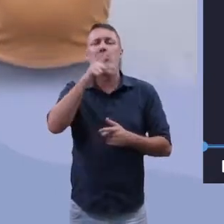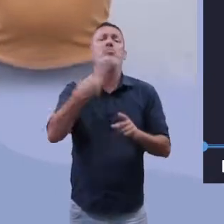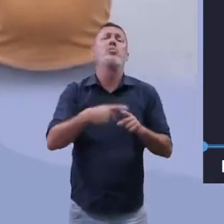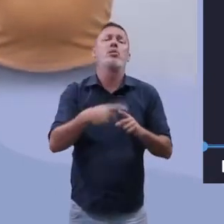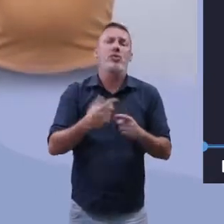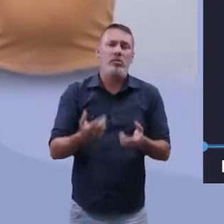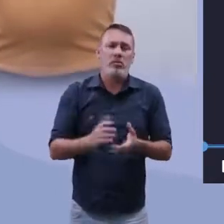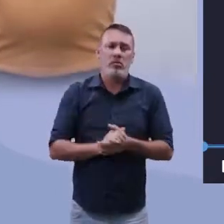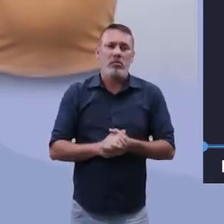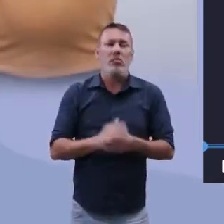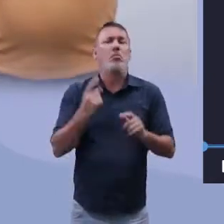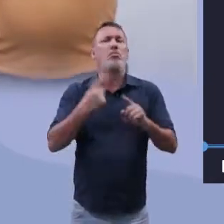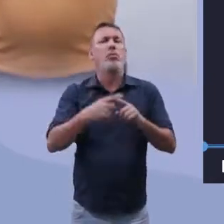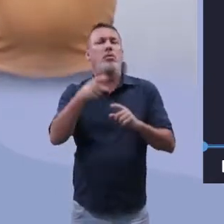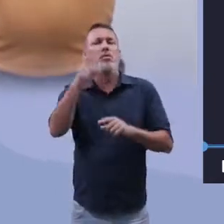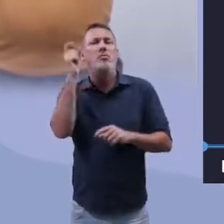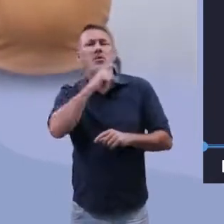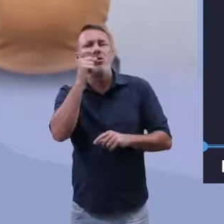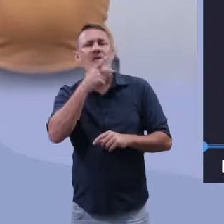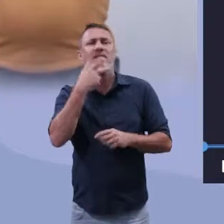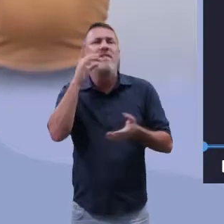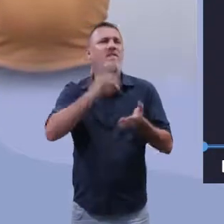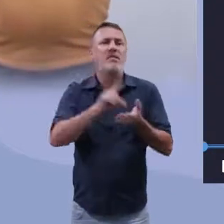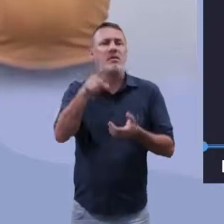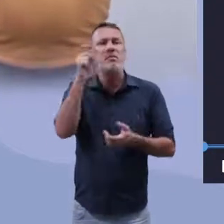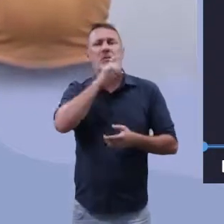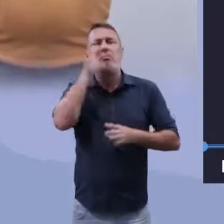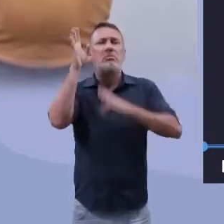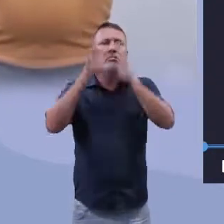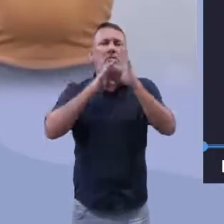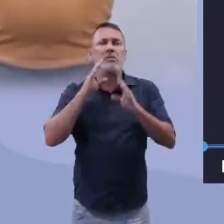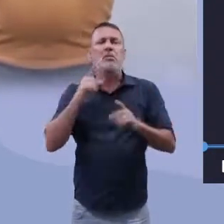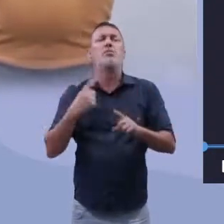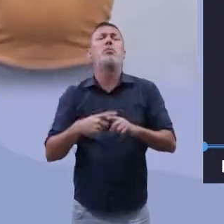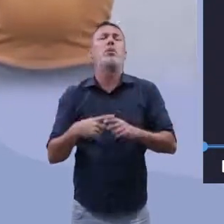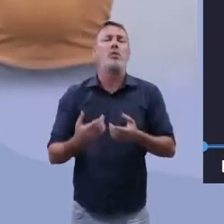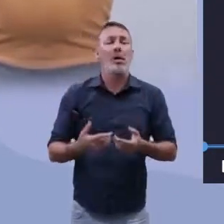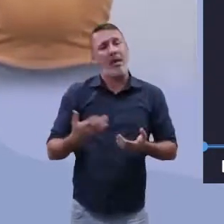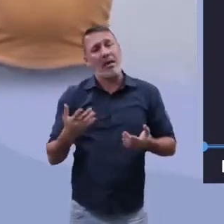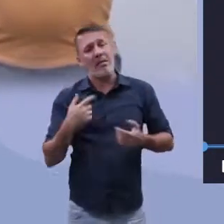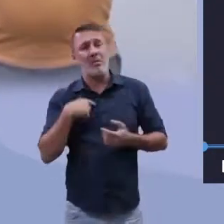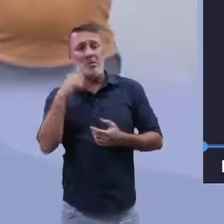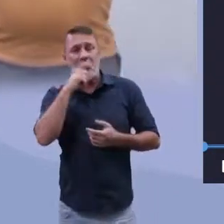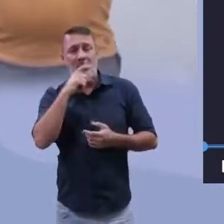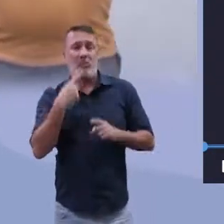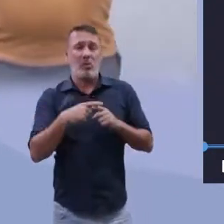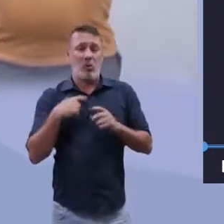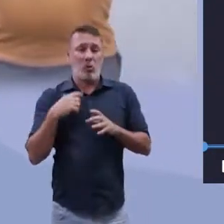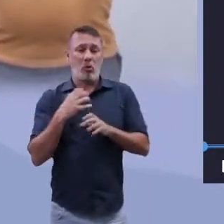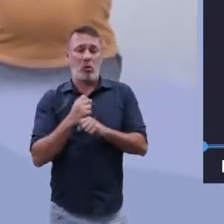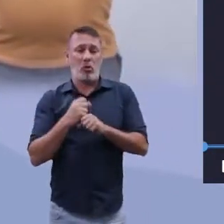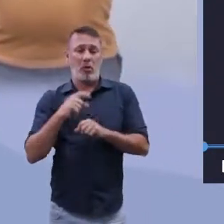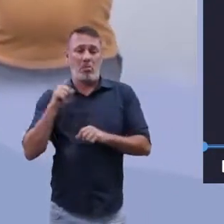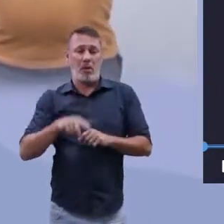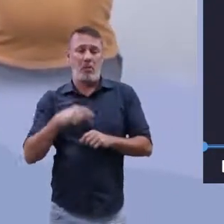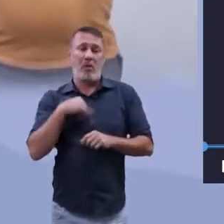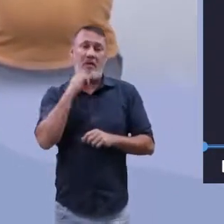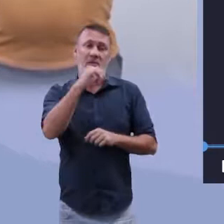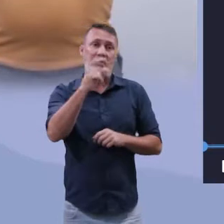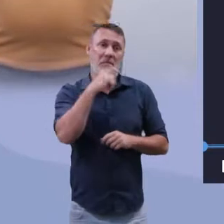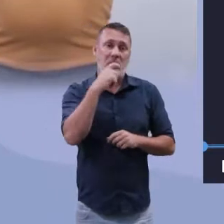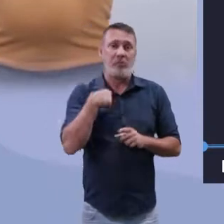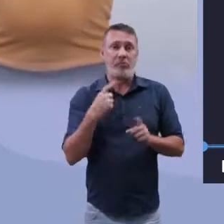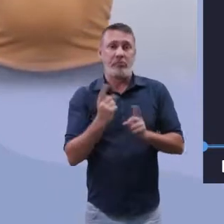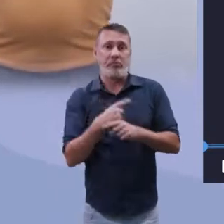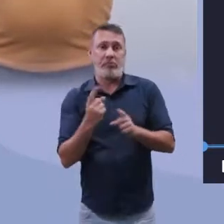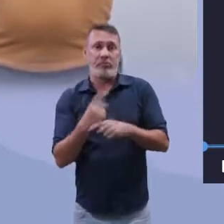Por que você contou uma mentira? Por que você utilizou da inverdade? Eu contei uma mentira quando eu tirei nota baixa. Então você contou